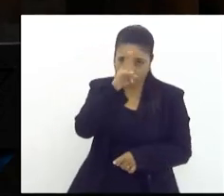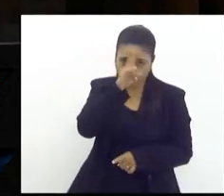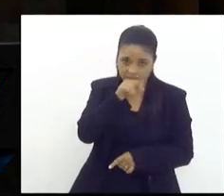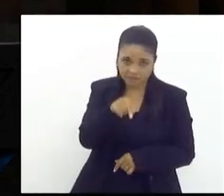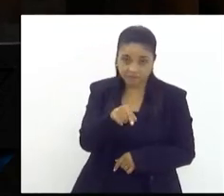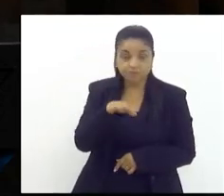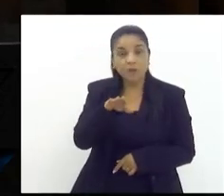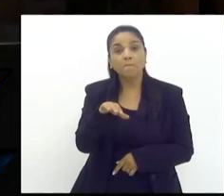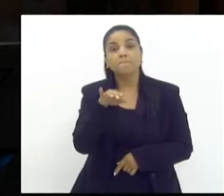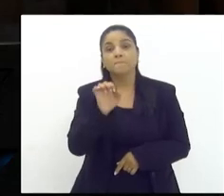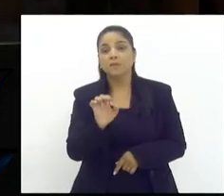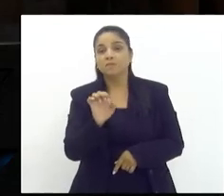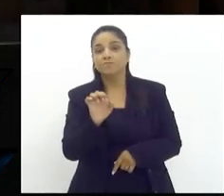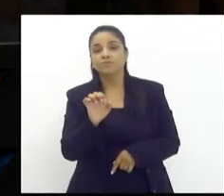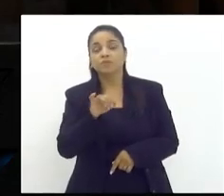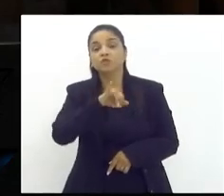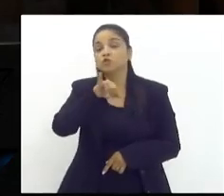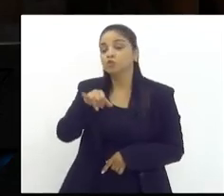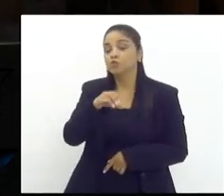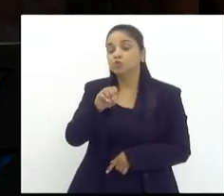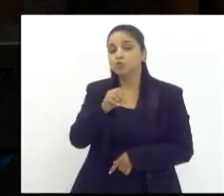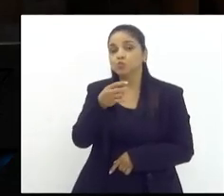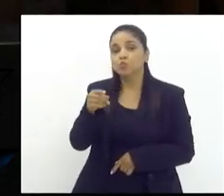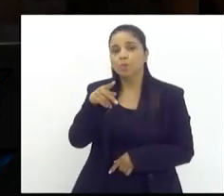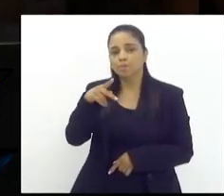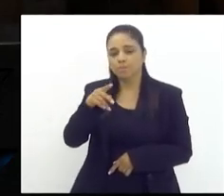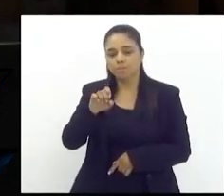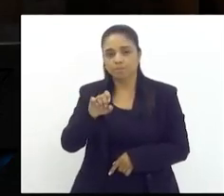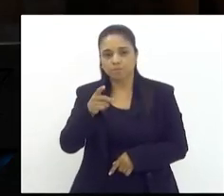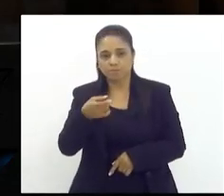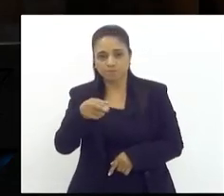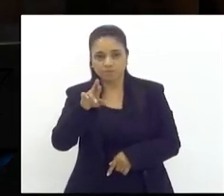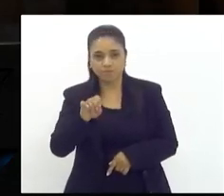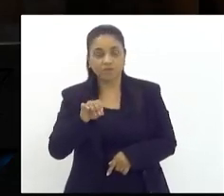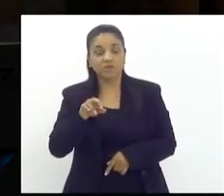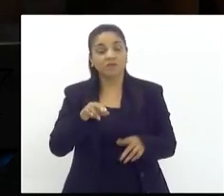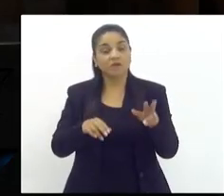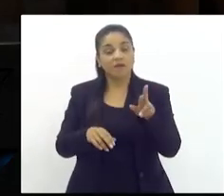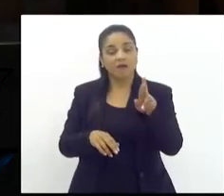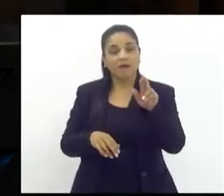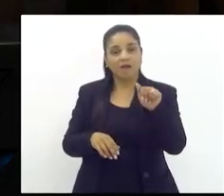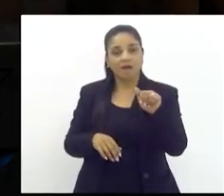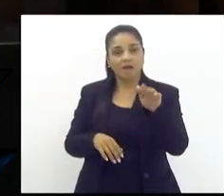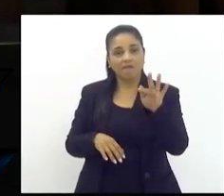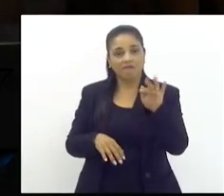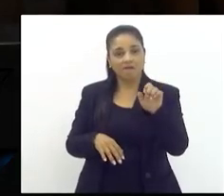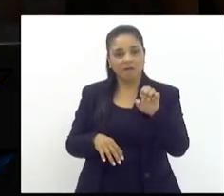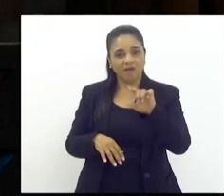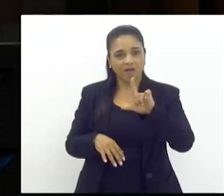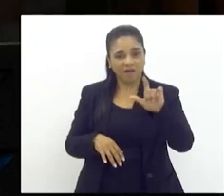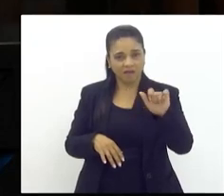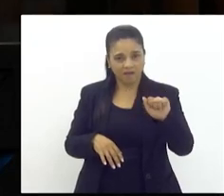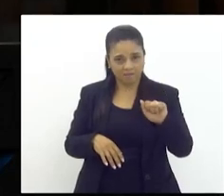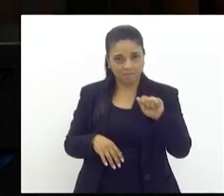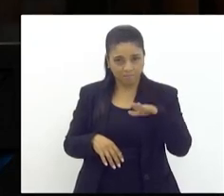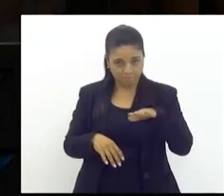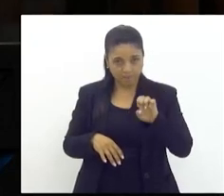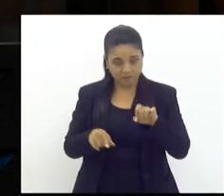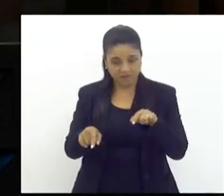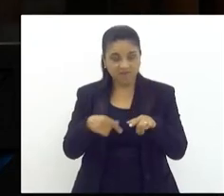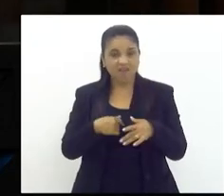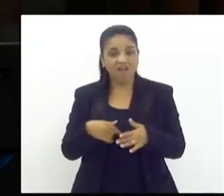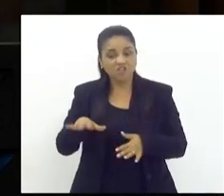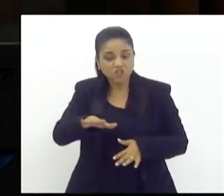da mãe do João Pedro a Rafaela Coutinho e ela dizia se fosse